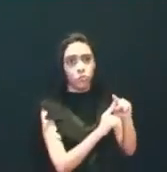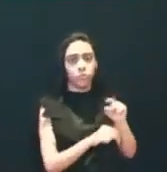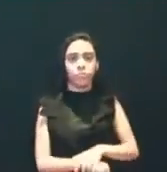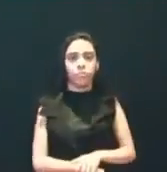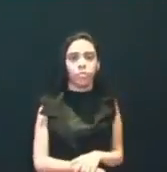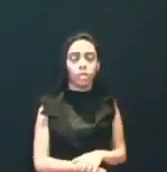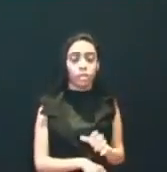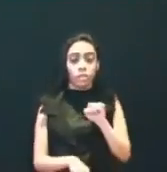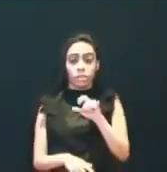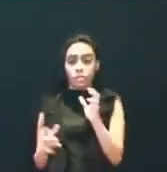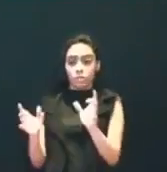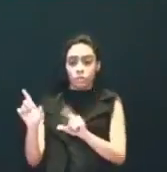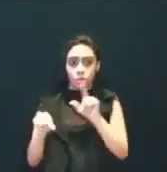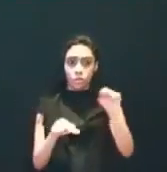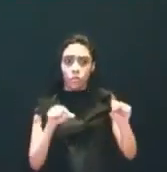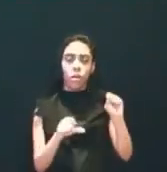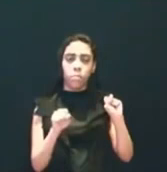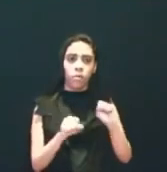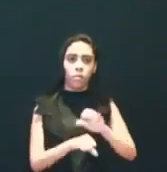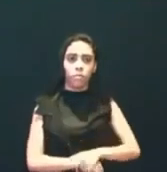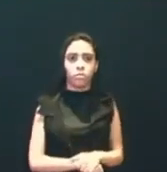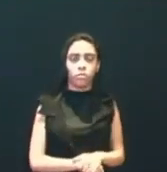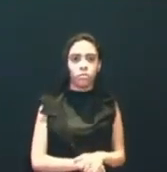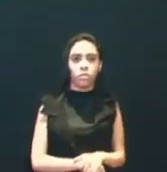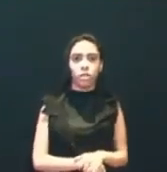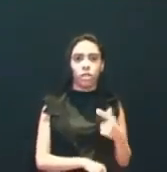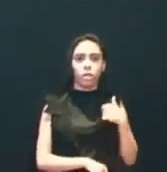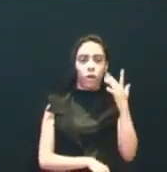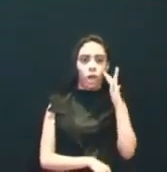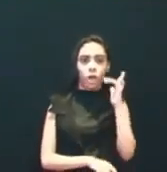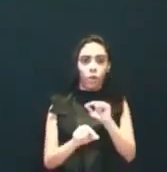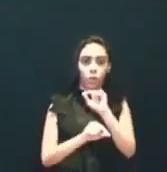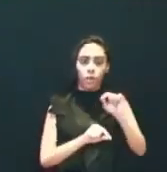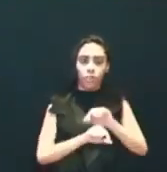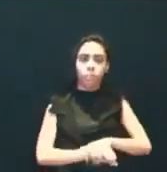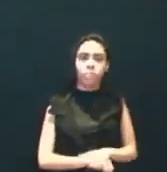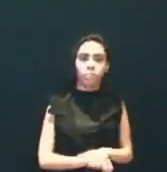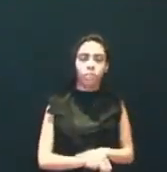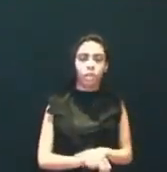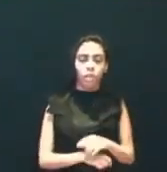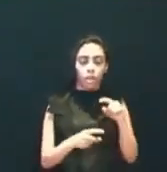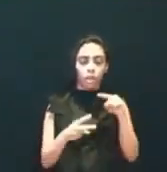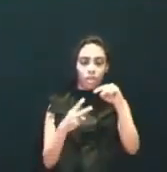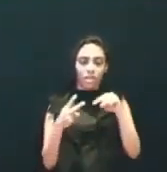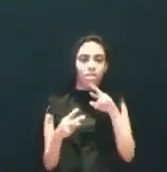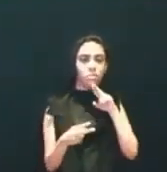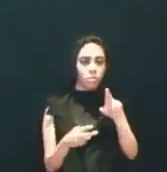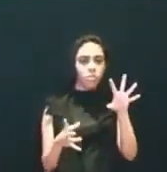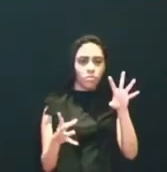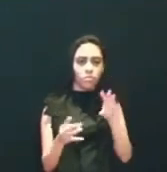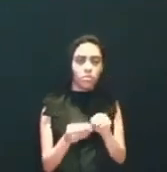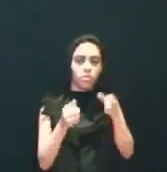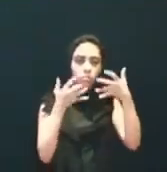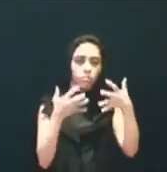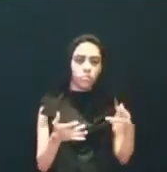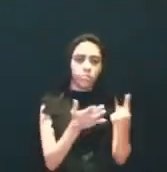banco, né, o doador de banco. Então, eu acredito que isso tem basicamente essas respostas, essas explicações para a